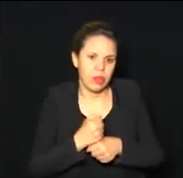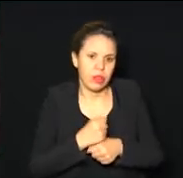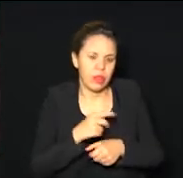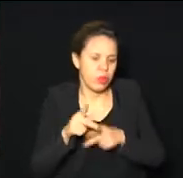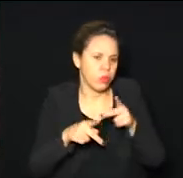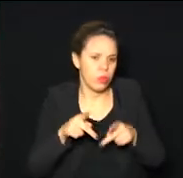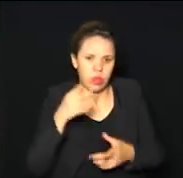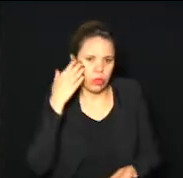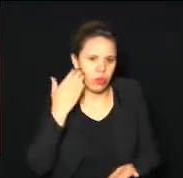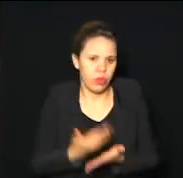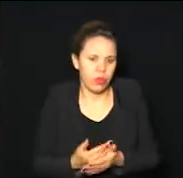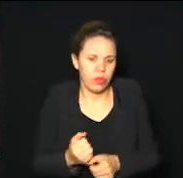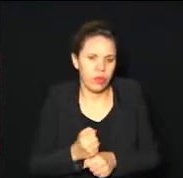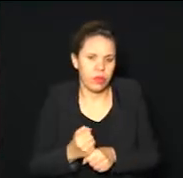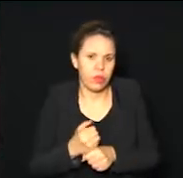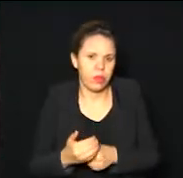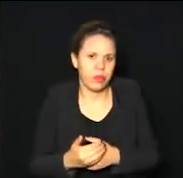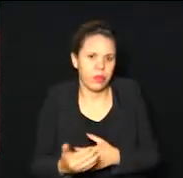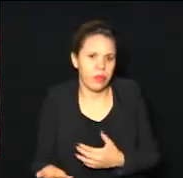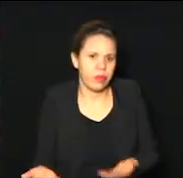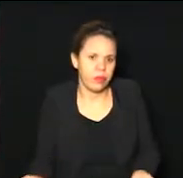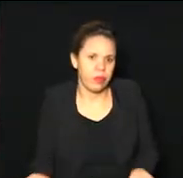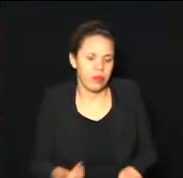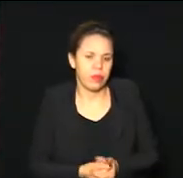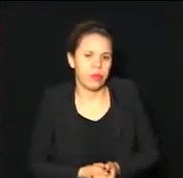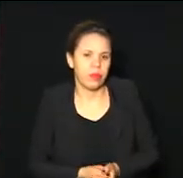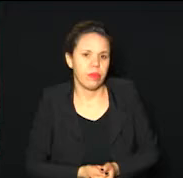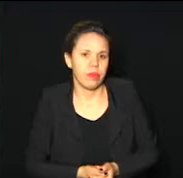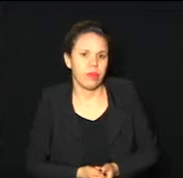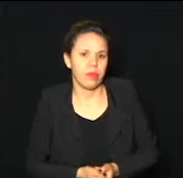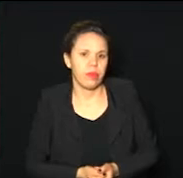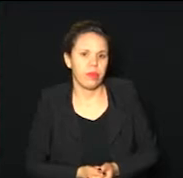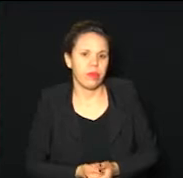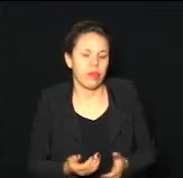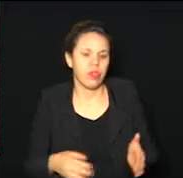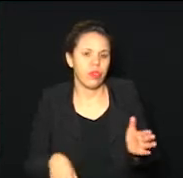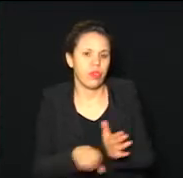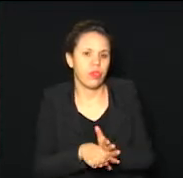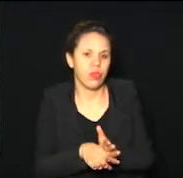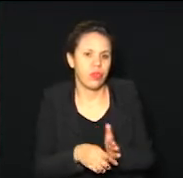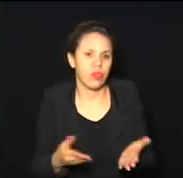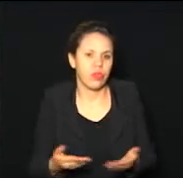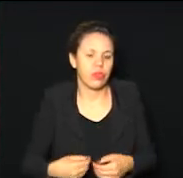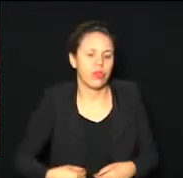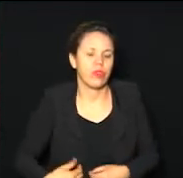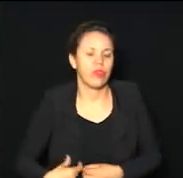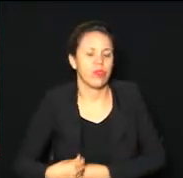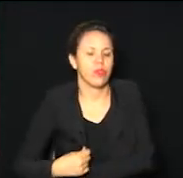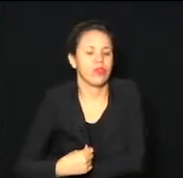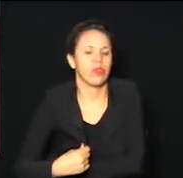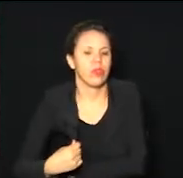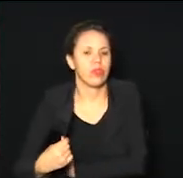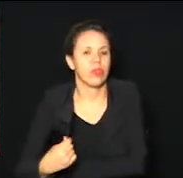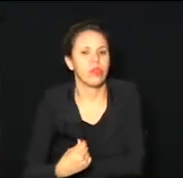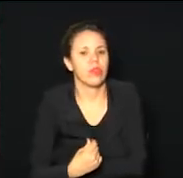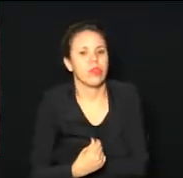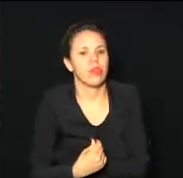desacreditadas durante esses últimos anos, né? Elas chegaram agora num lugar